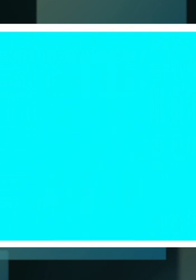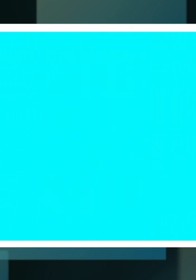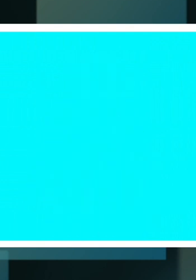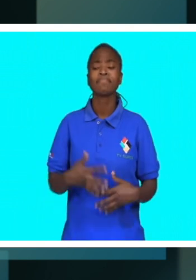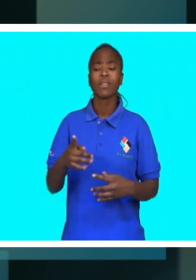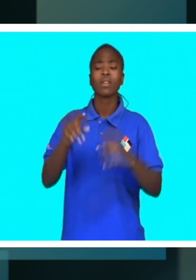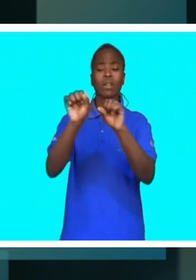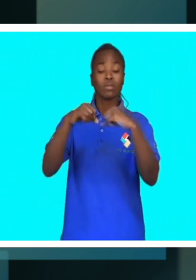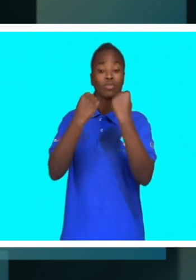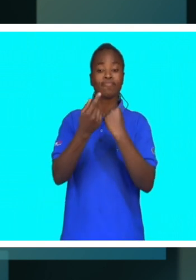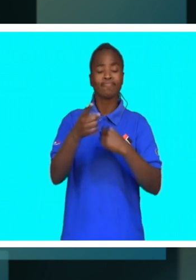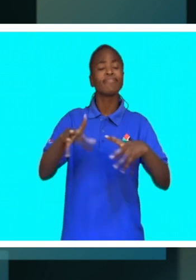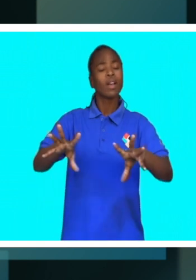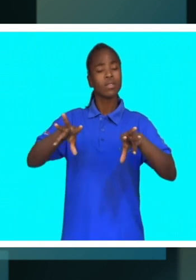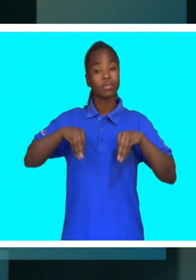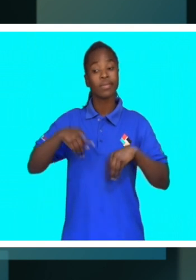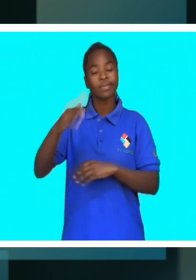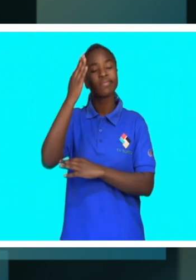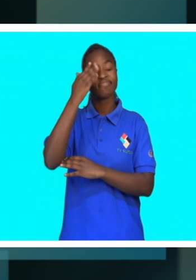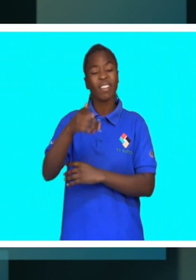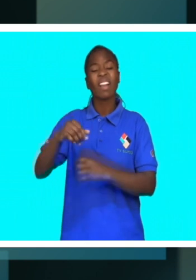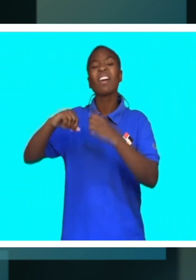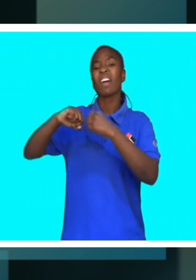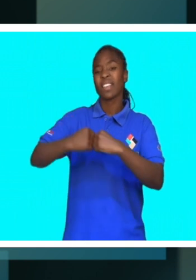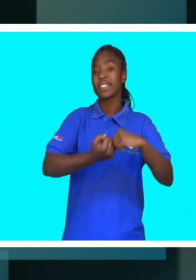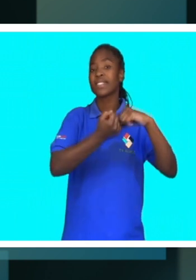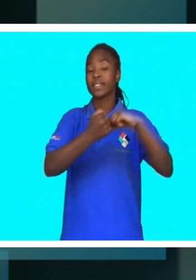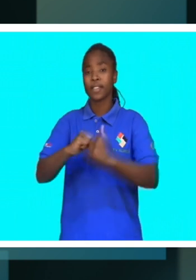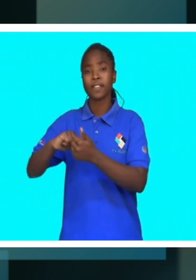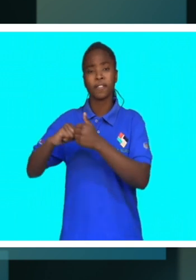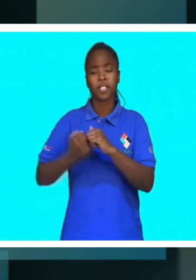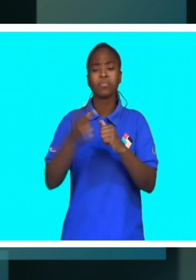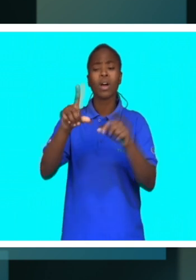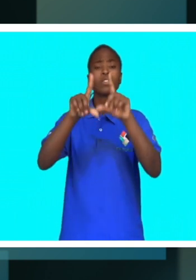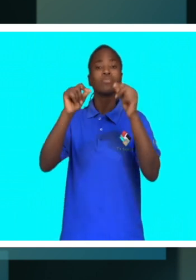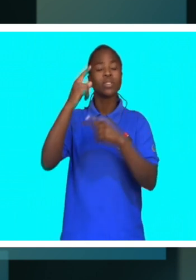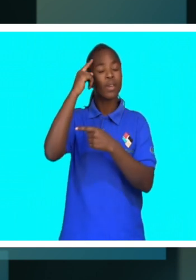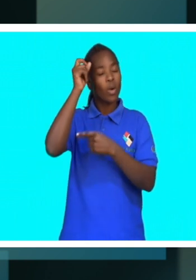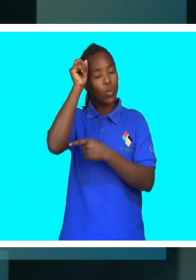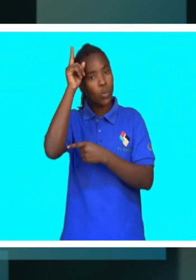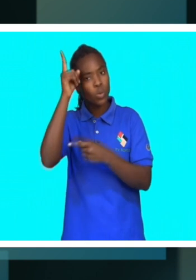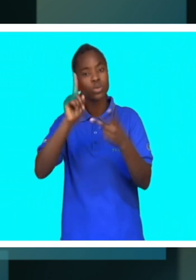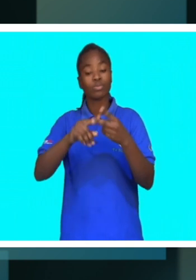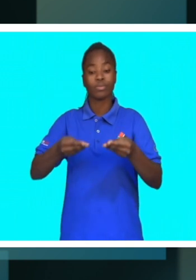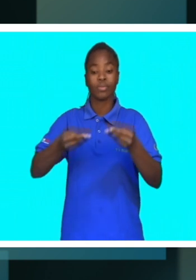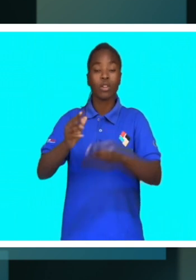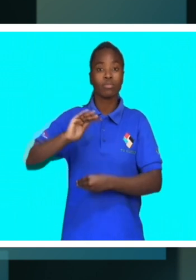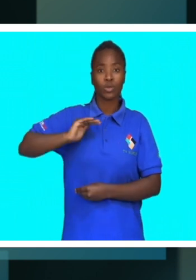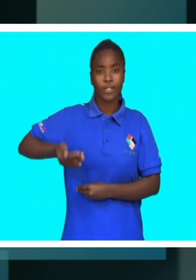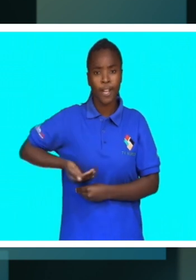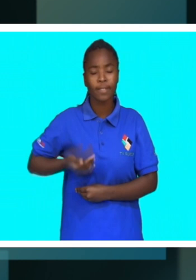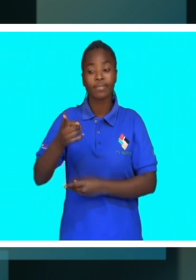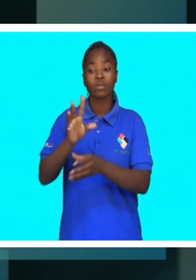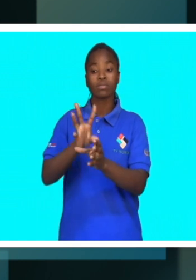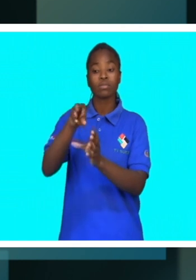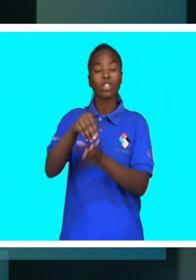jornalistas. Embora reconheçam os desafios, sobretudo culturais impostos à mulher, estas associações